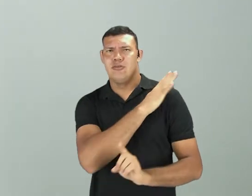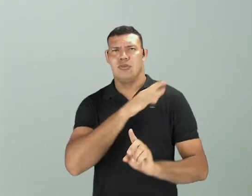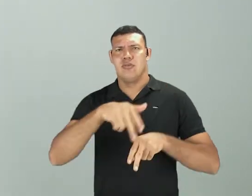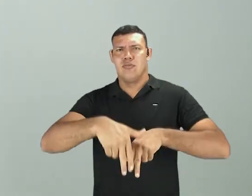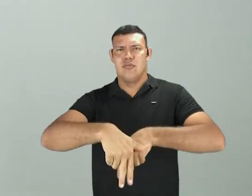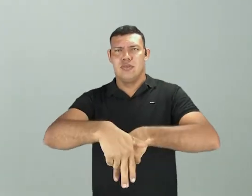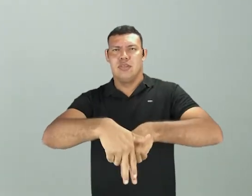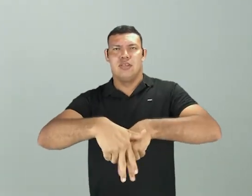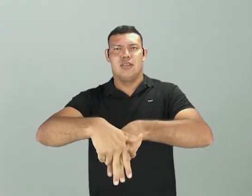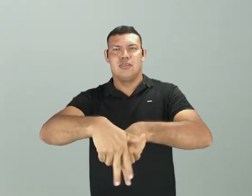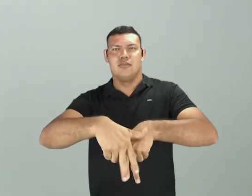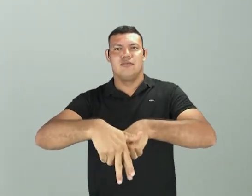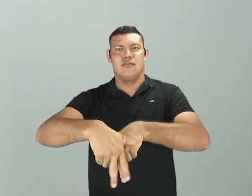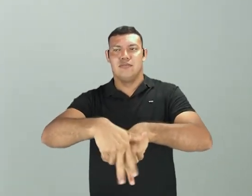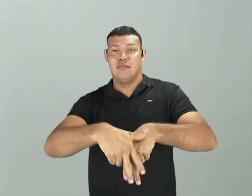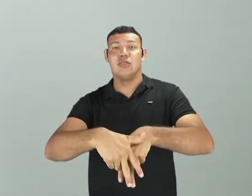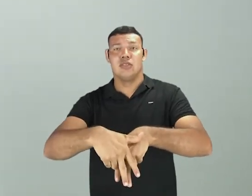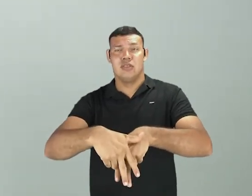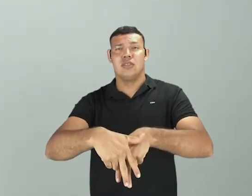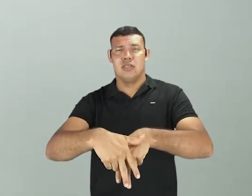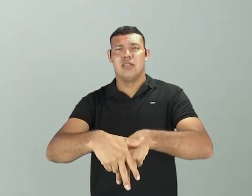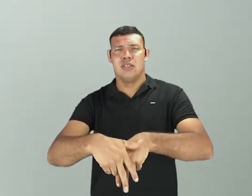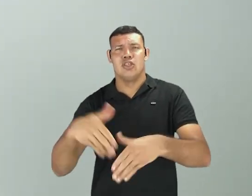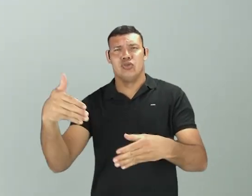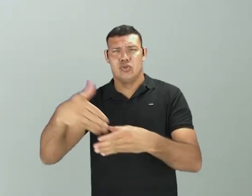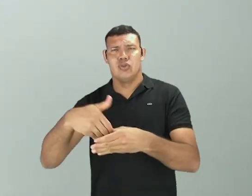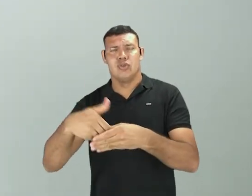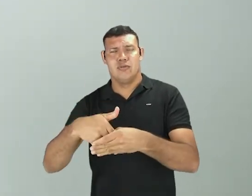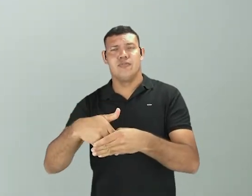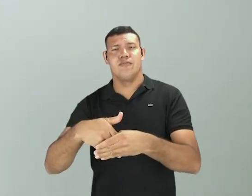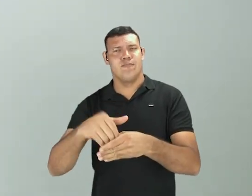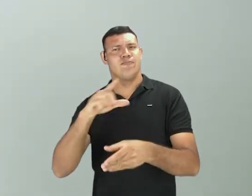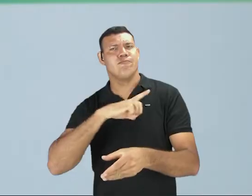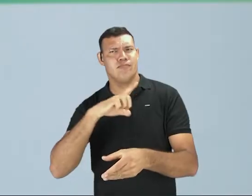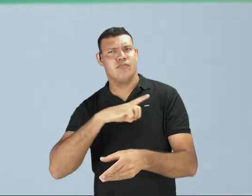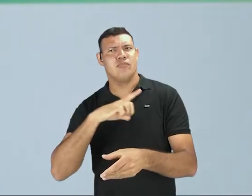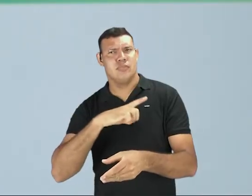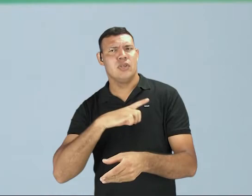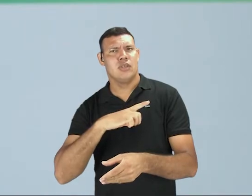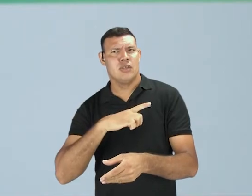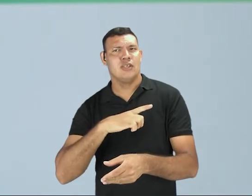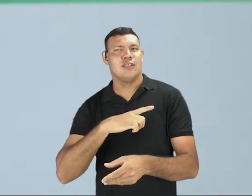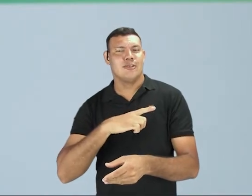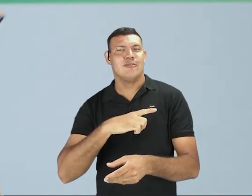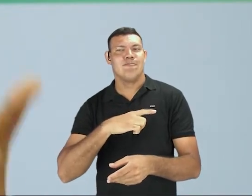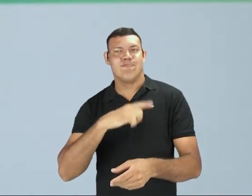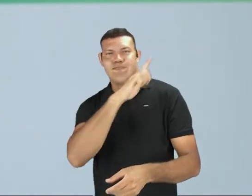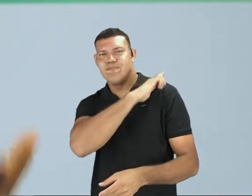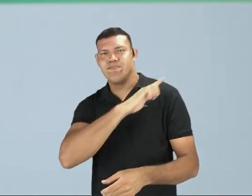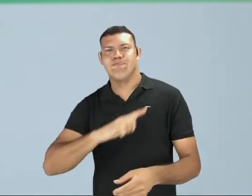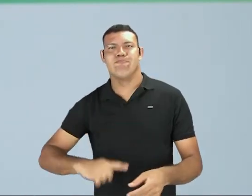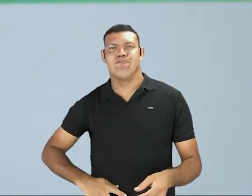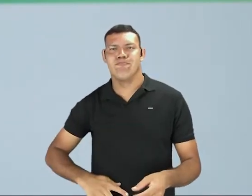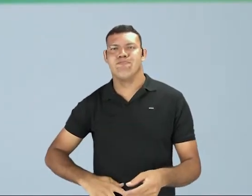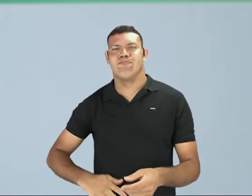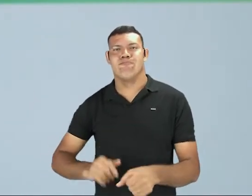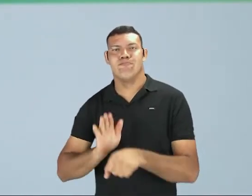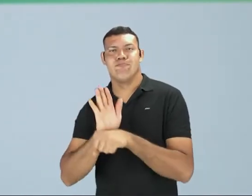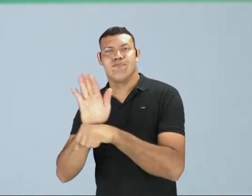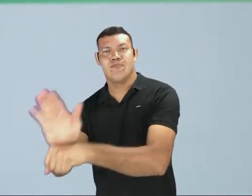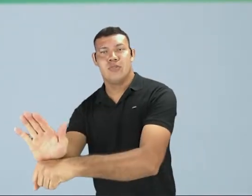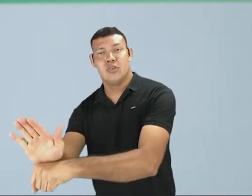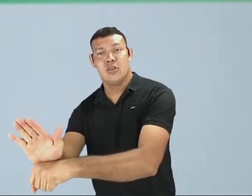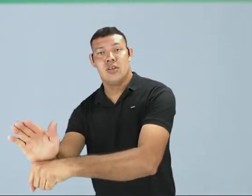dos votos, né, levando as pessoas a votar, a gente tinha aí os governadores que faziam favores, então, e depois